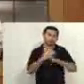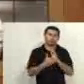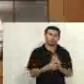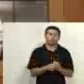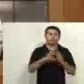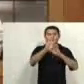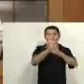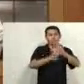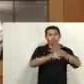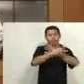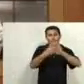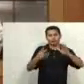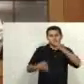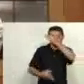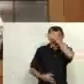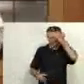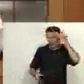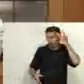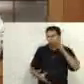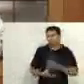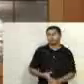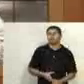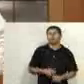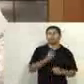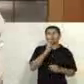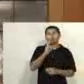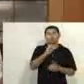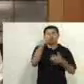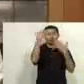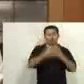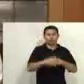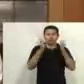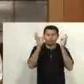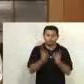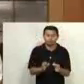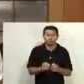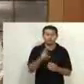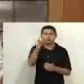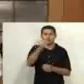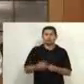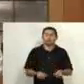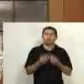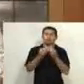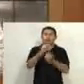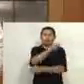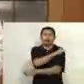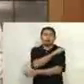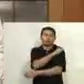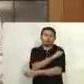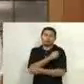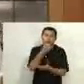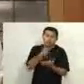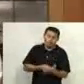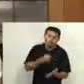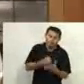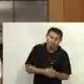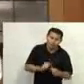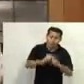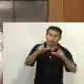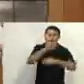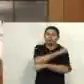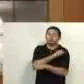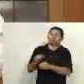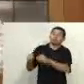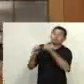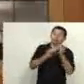e tabelas, pessoal, para a resolução da prova, com certeza serão fornecidas ao aluno e, obrigatoriamente, é lógico, o aluno tem que